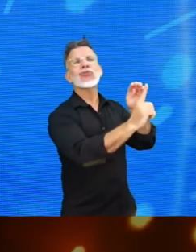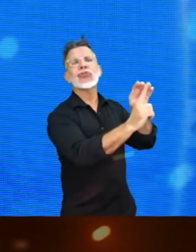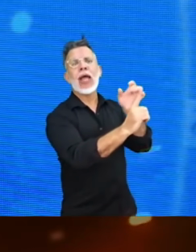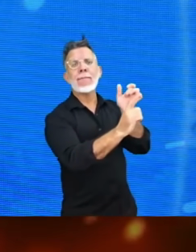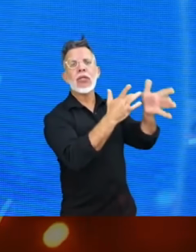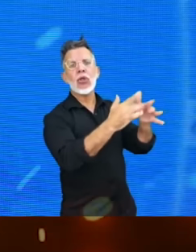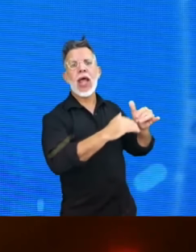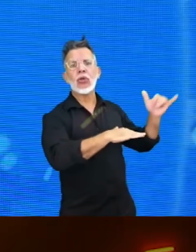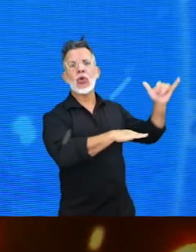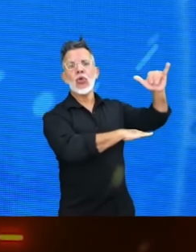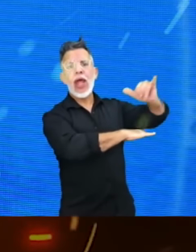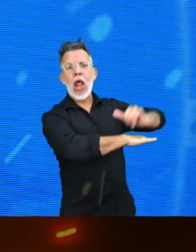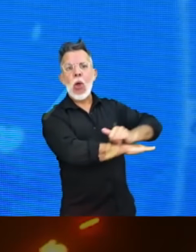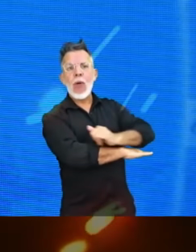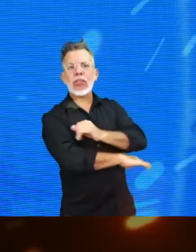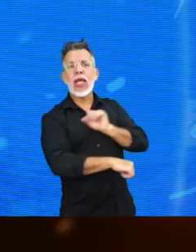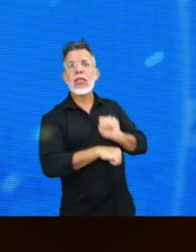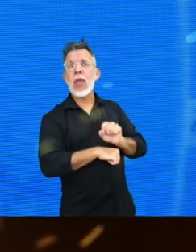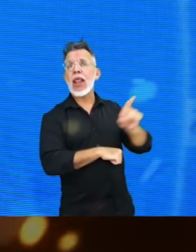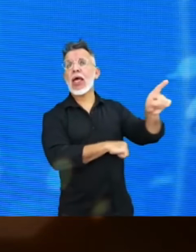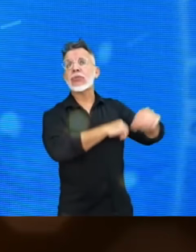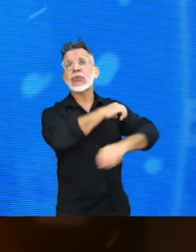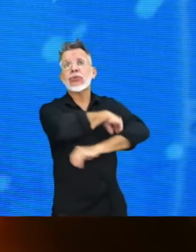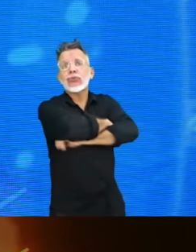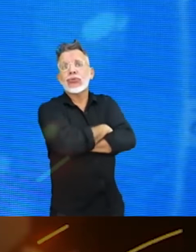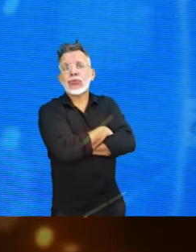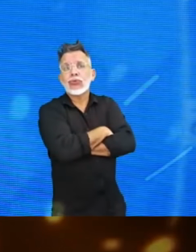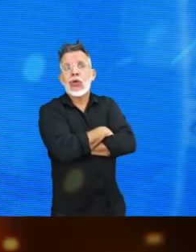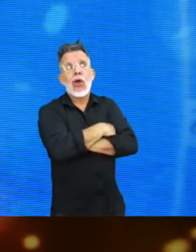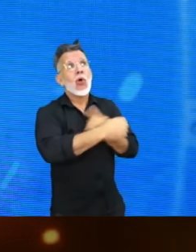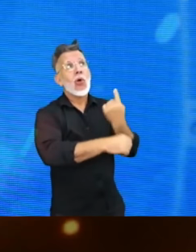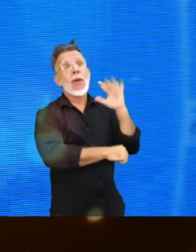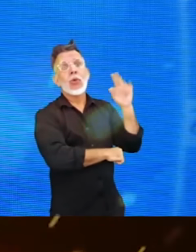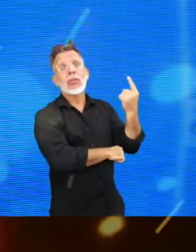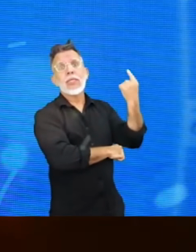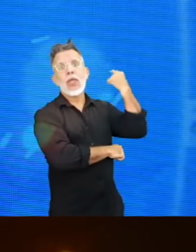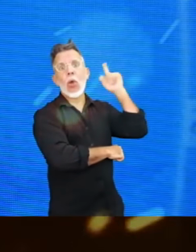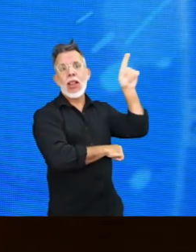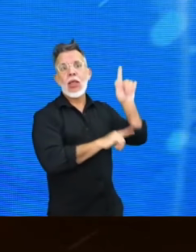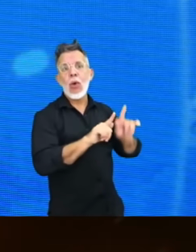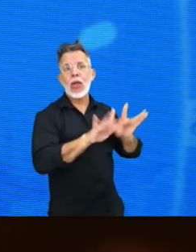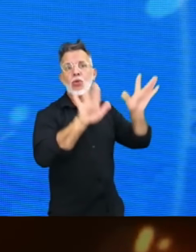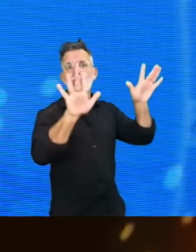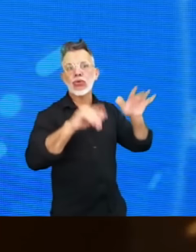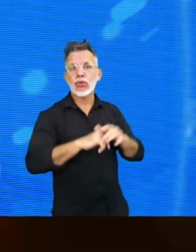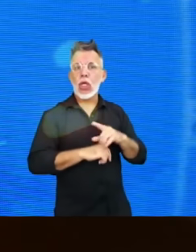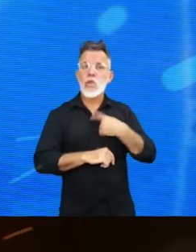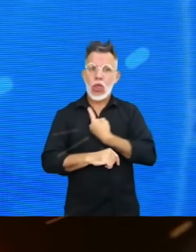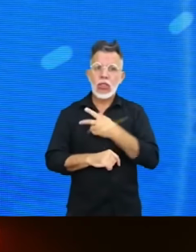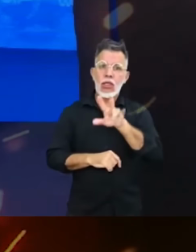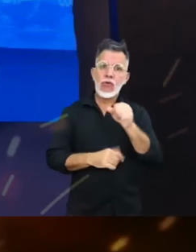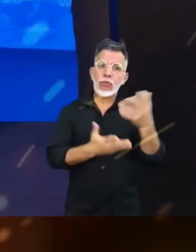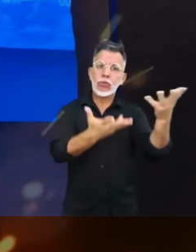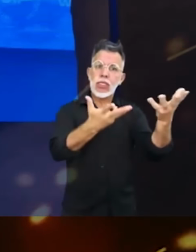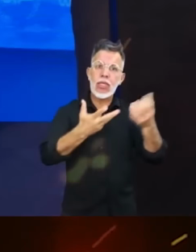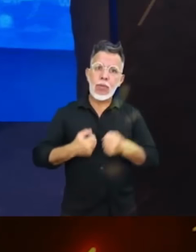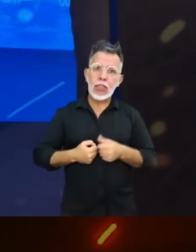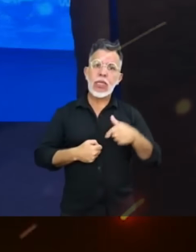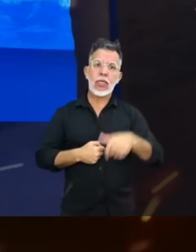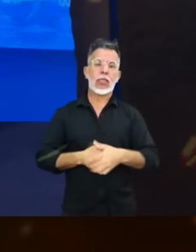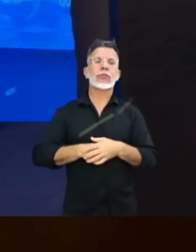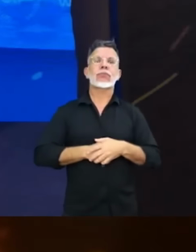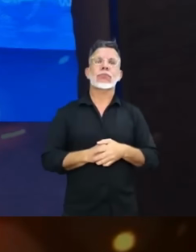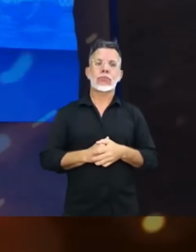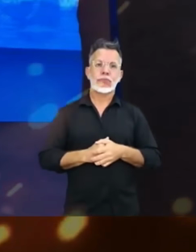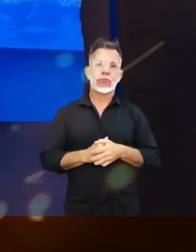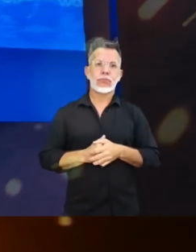aí do Deus daá como aconteceu há pouco tempo em Guarulhos nós vamos recebê-los de braço